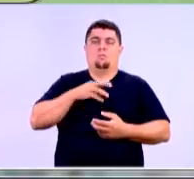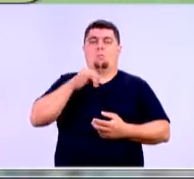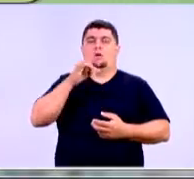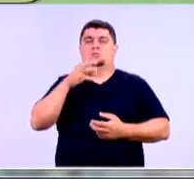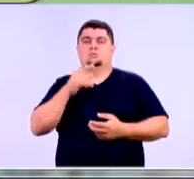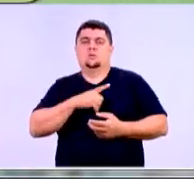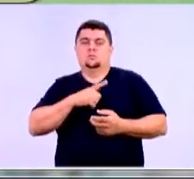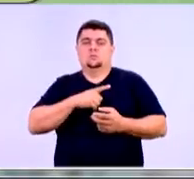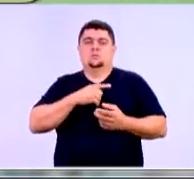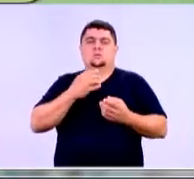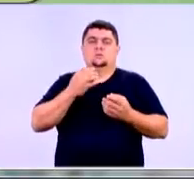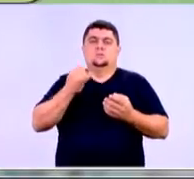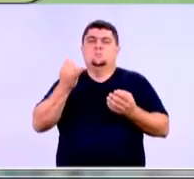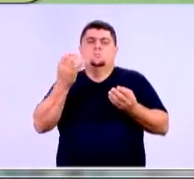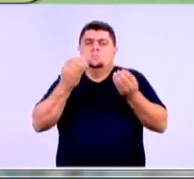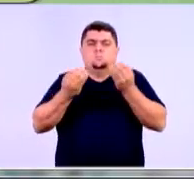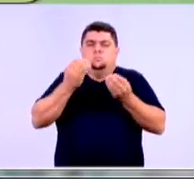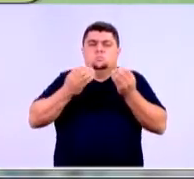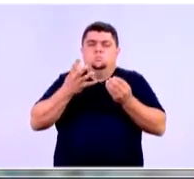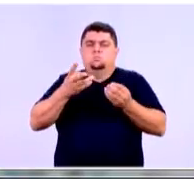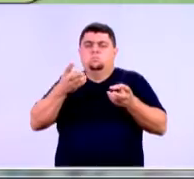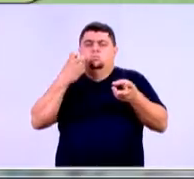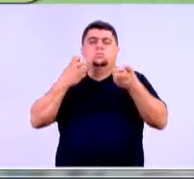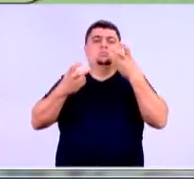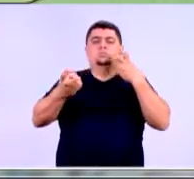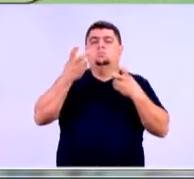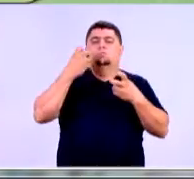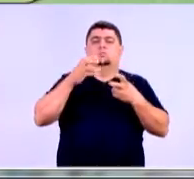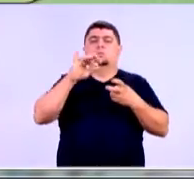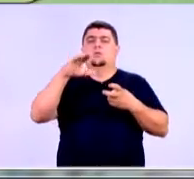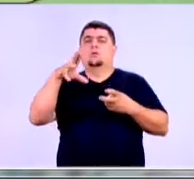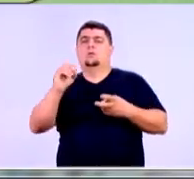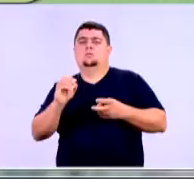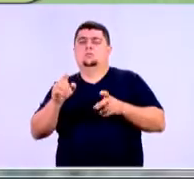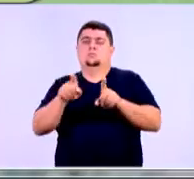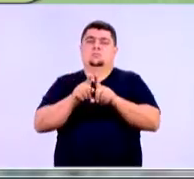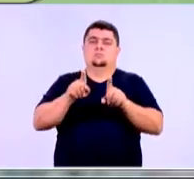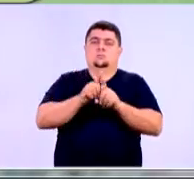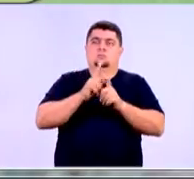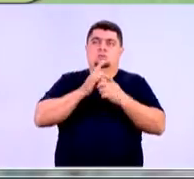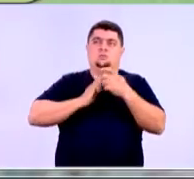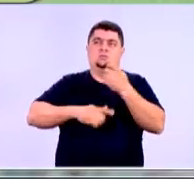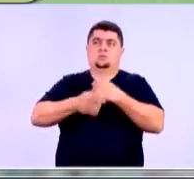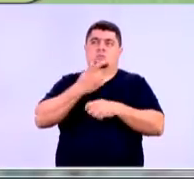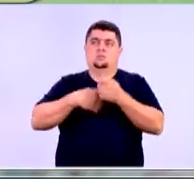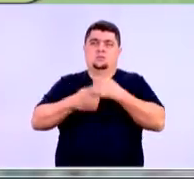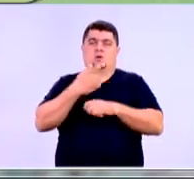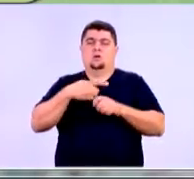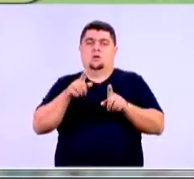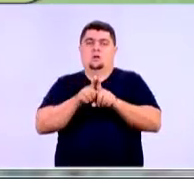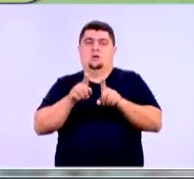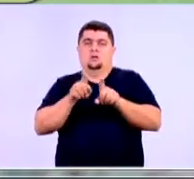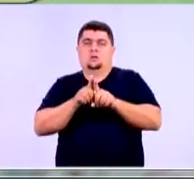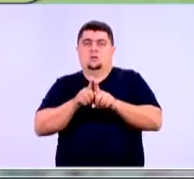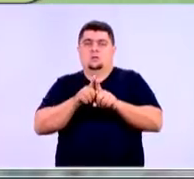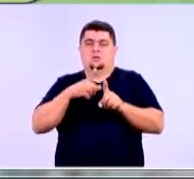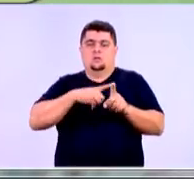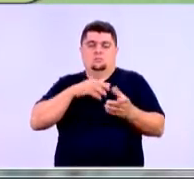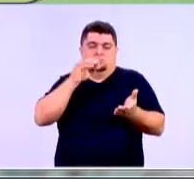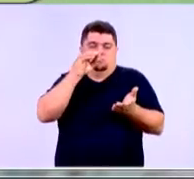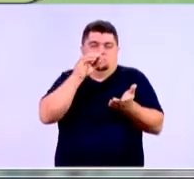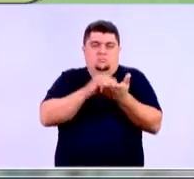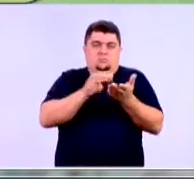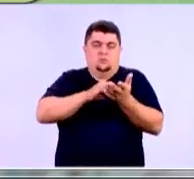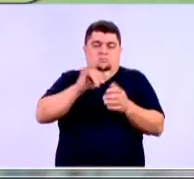identificação e classificação da exposição ao risco. E também a gestão do risco está relacionada à implementação